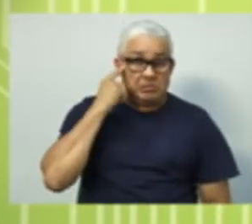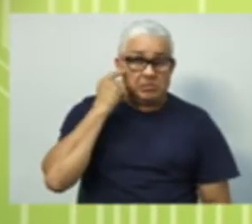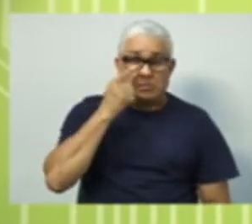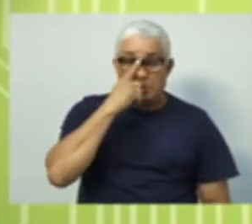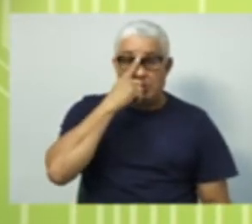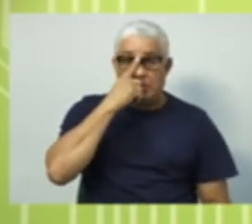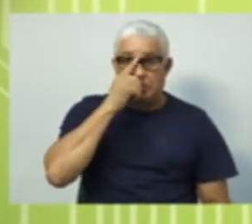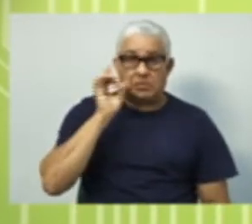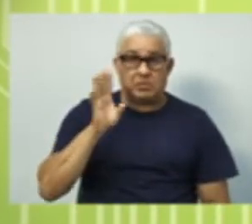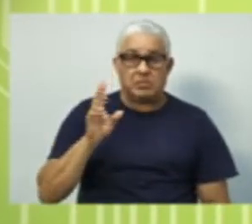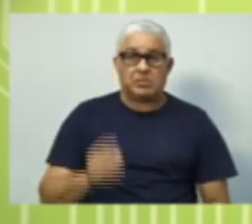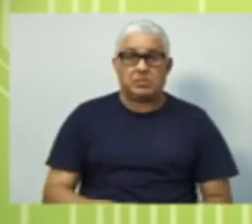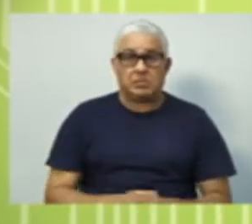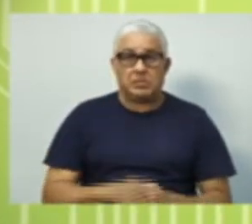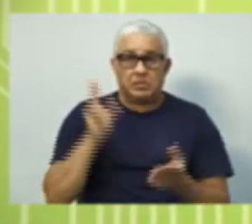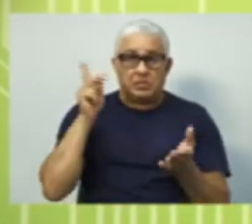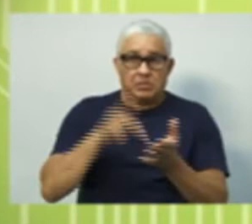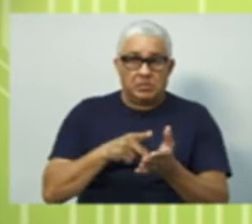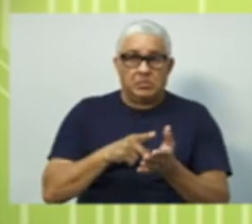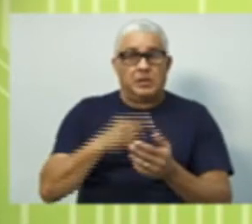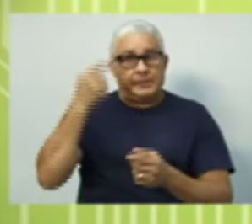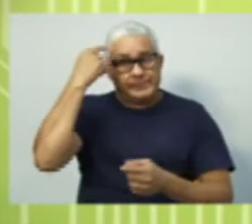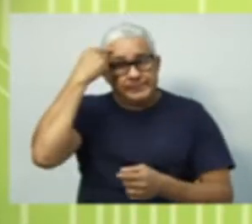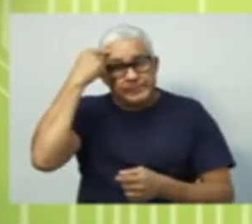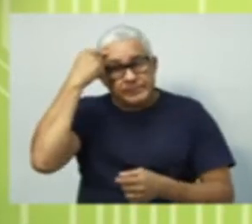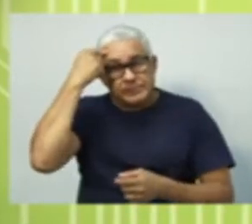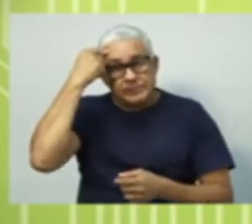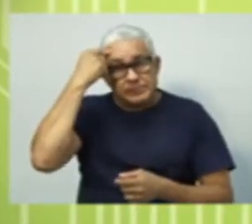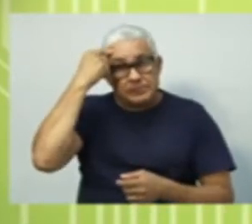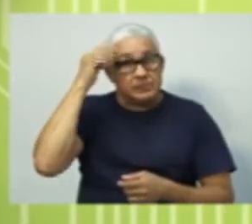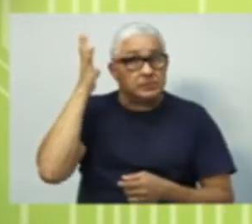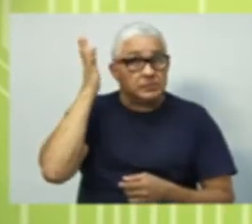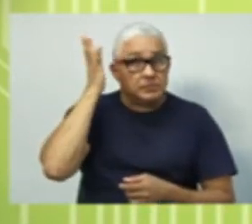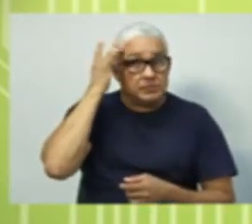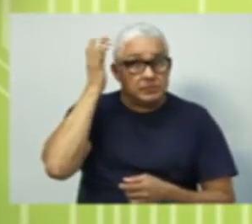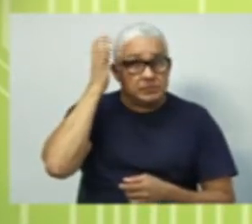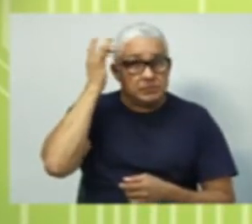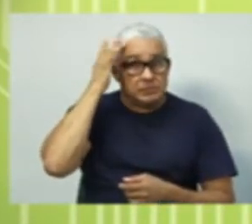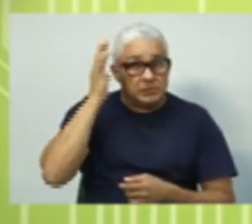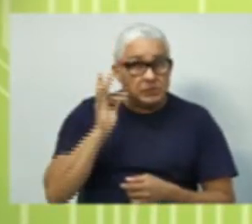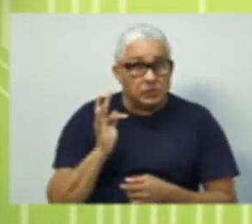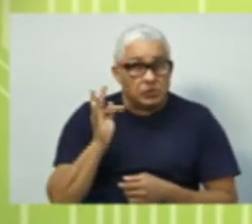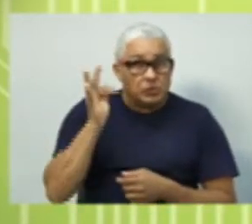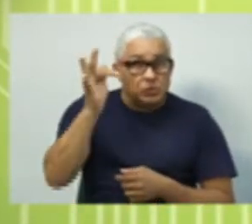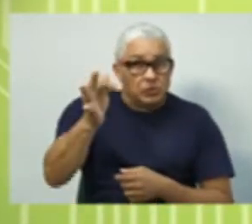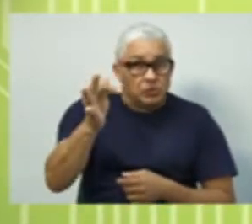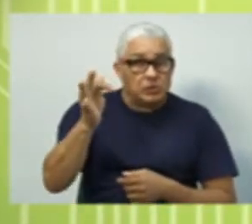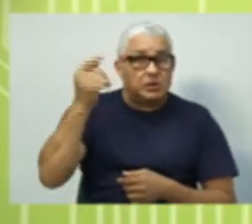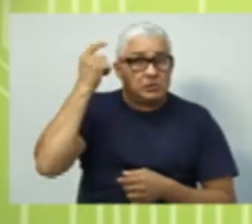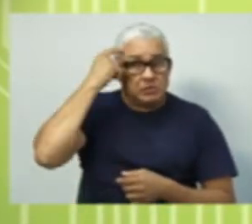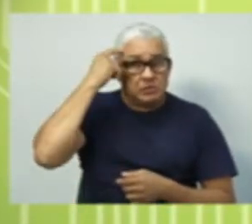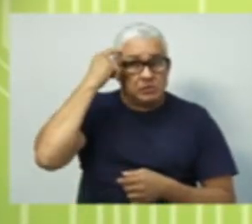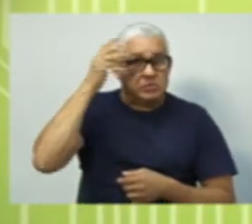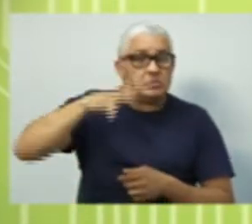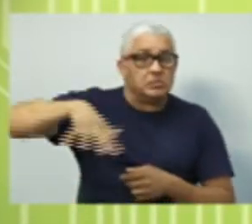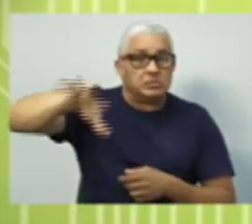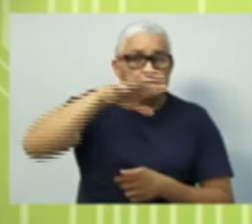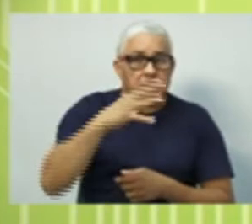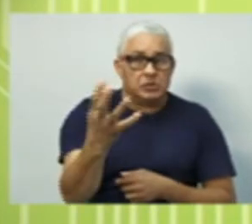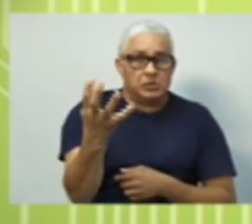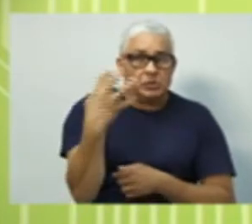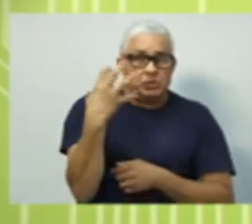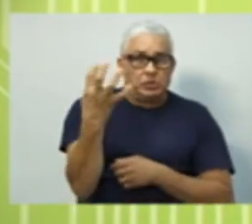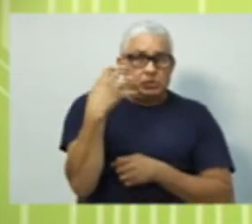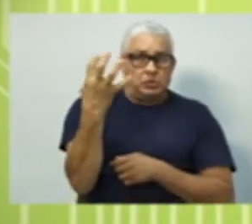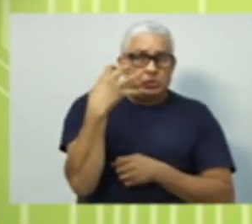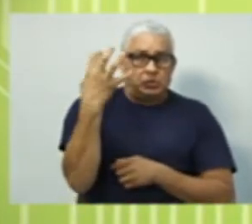fazerem um orçamento de vendas, por quê? Até para saber quanto é que elas vão ter em caixa, por exemplo, no exemplo que